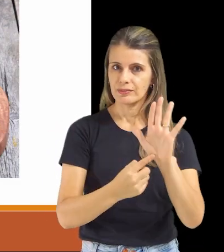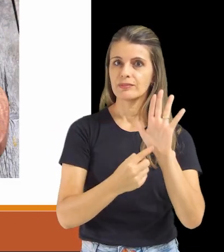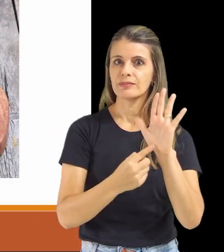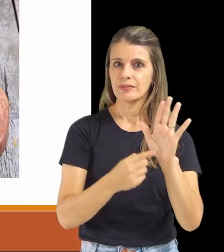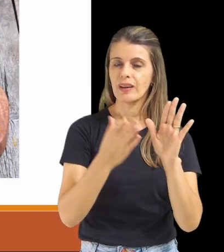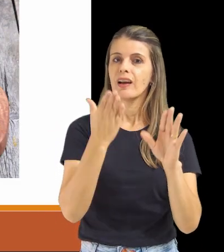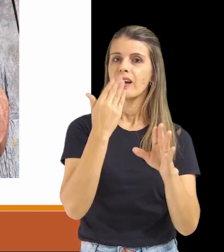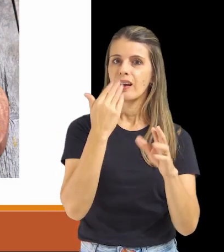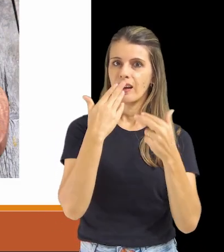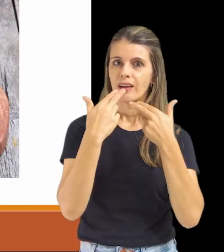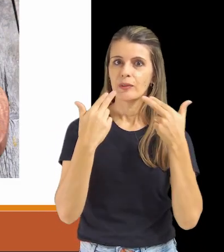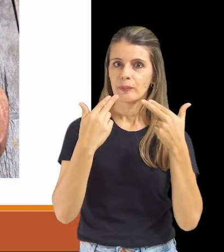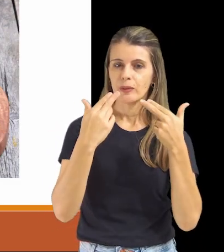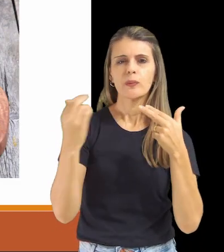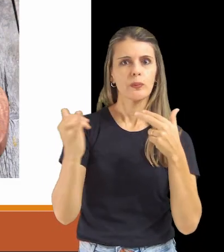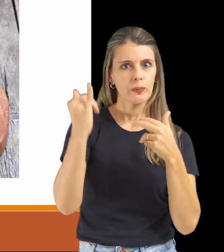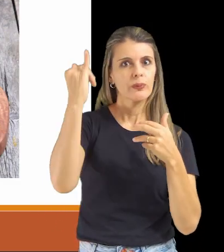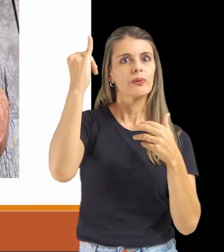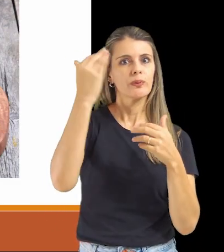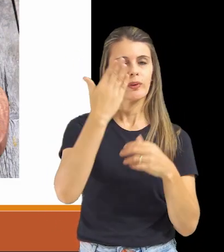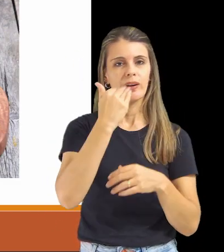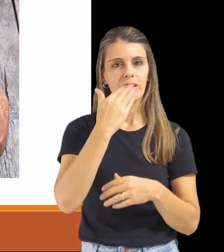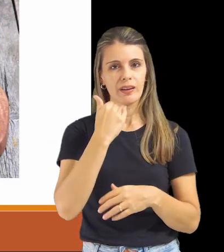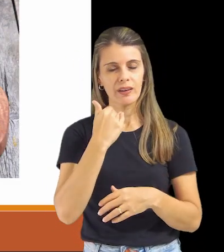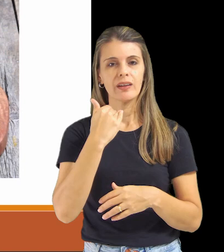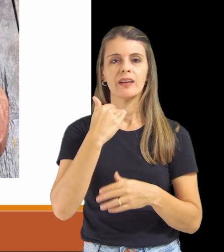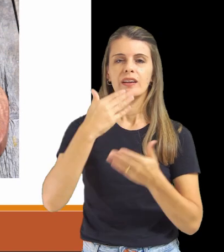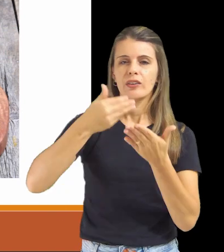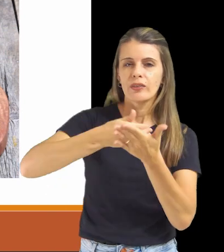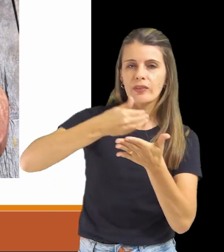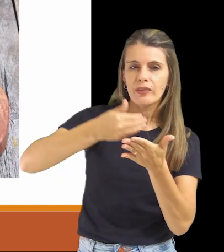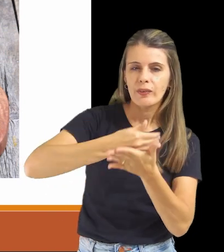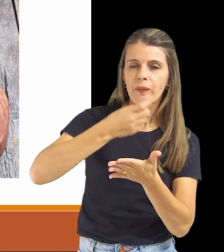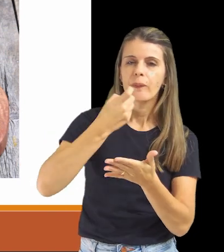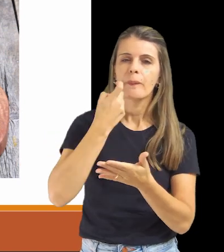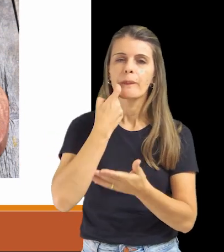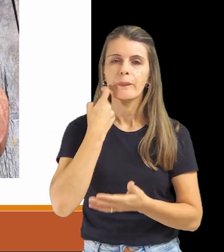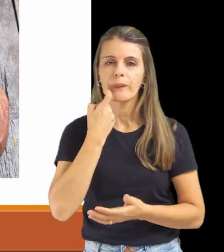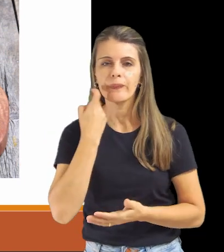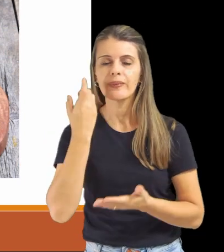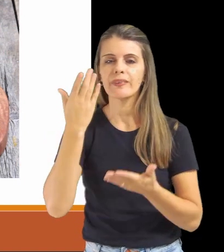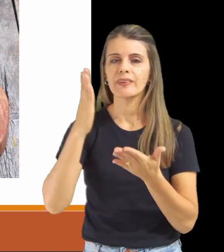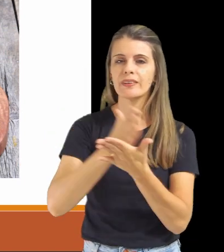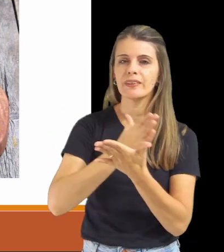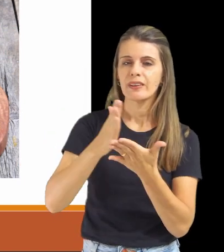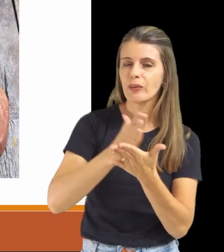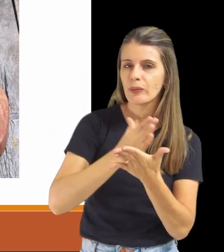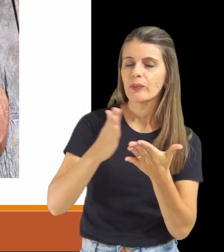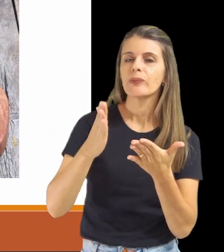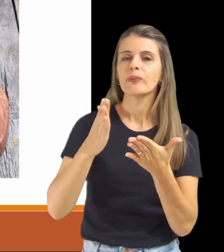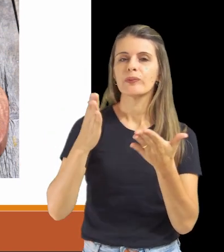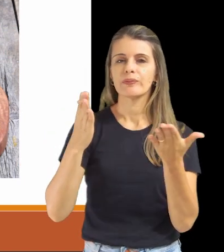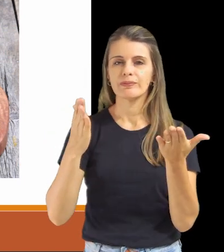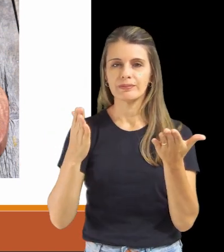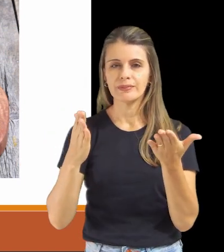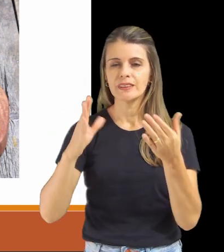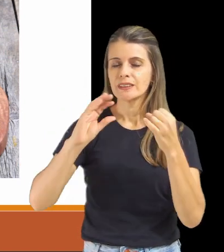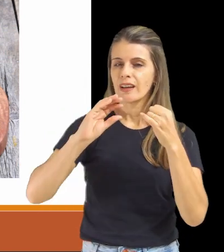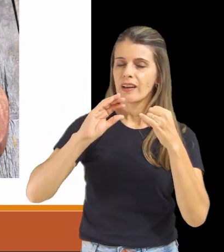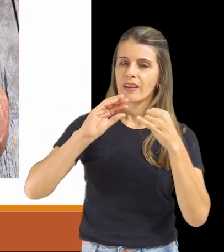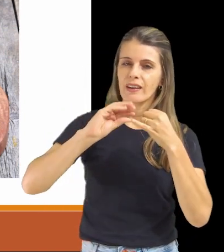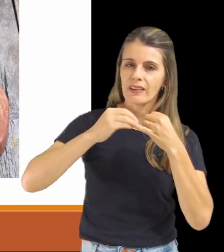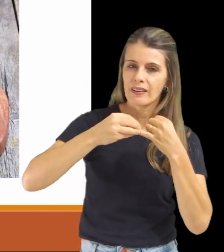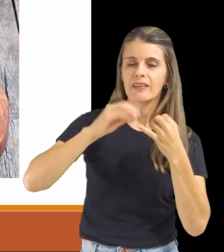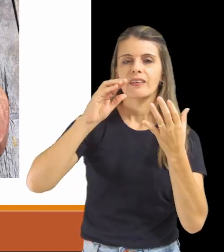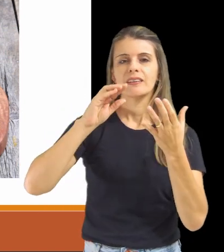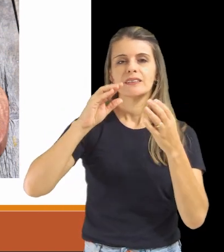nós devemos incluir em nossa alimentação, como abacate, peixe e algumas oleaginosas, né, algumas